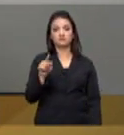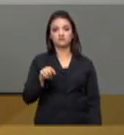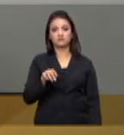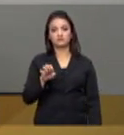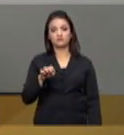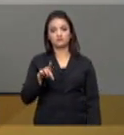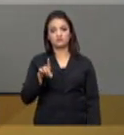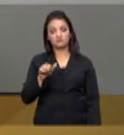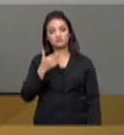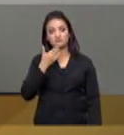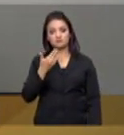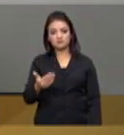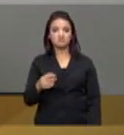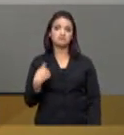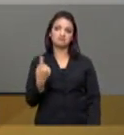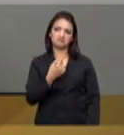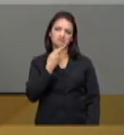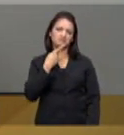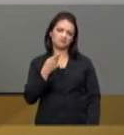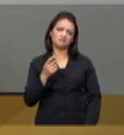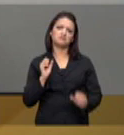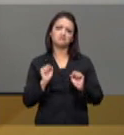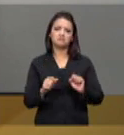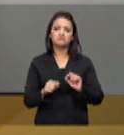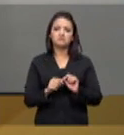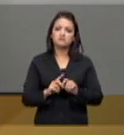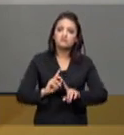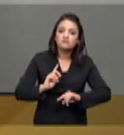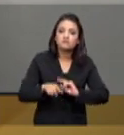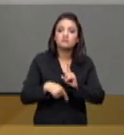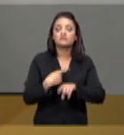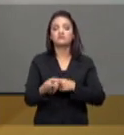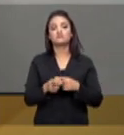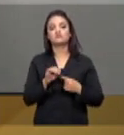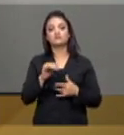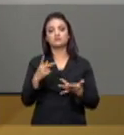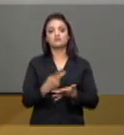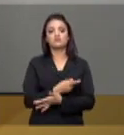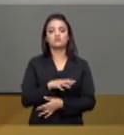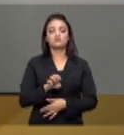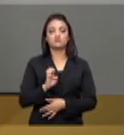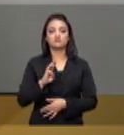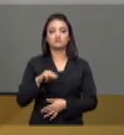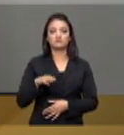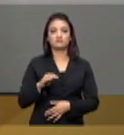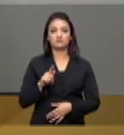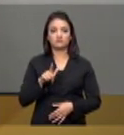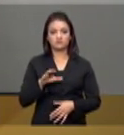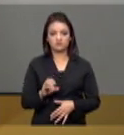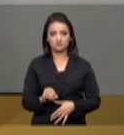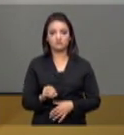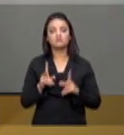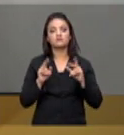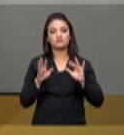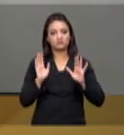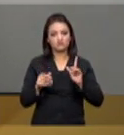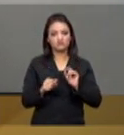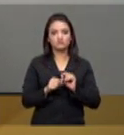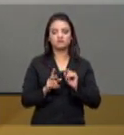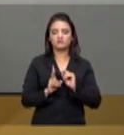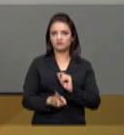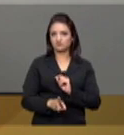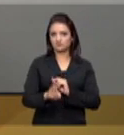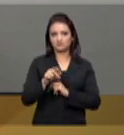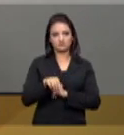que poderíamos fazer isso, se fosse o caso, em sede de embargo de declaração, como se tem reiterado na prática jurisprudencial deste